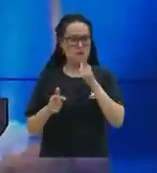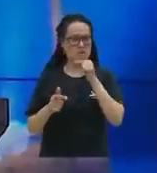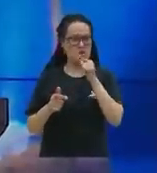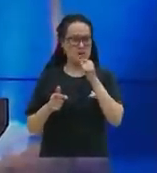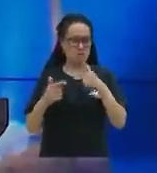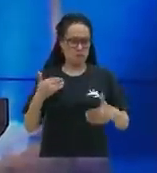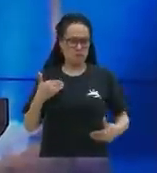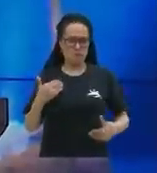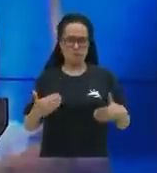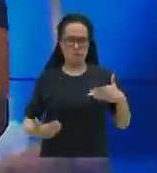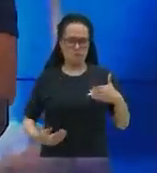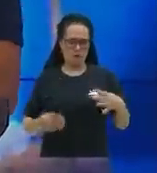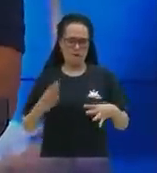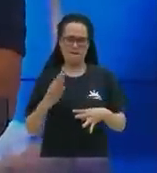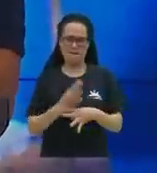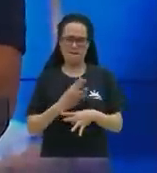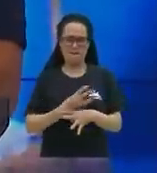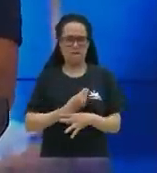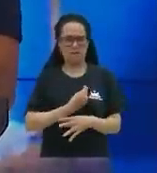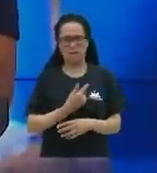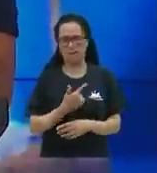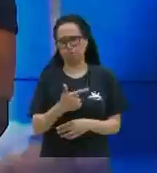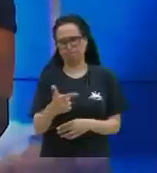água é a vida da terra.